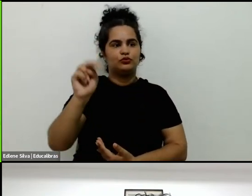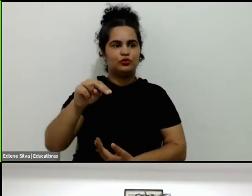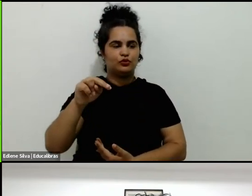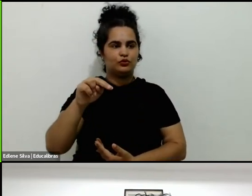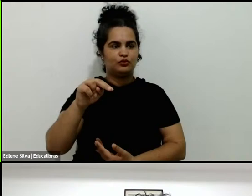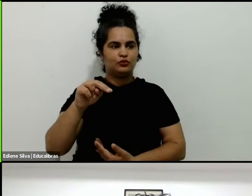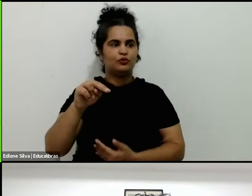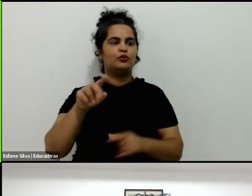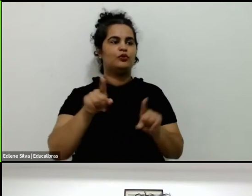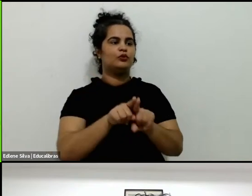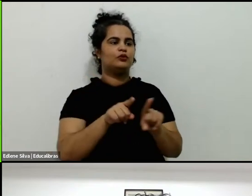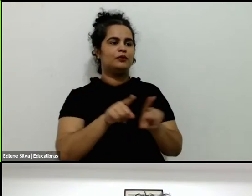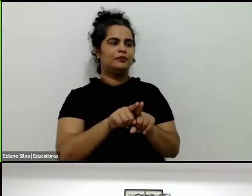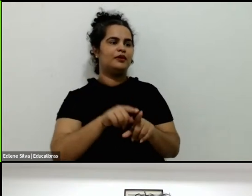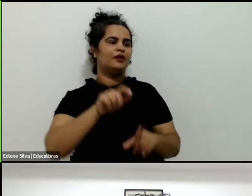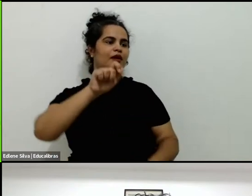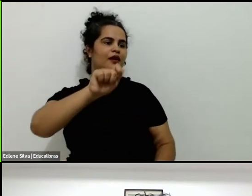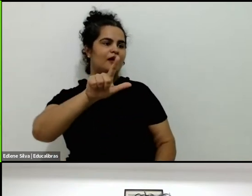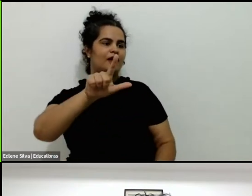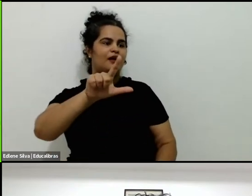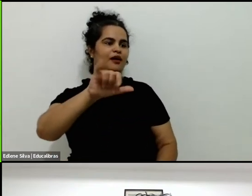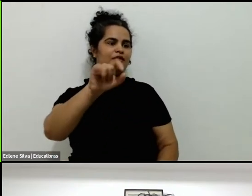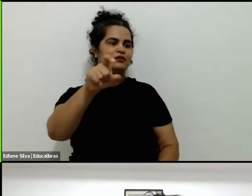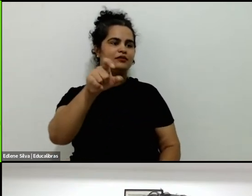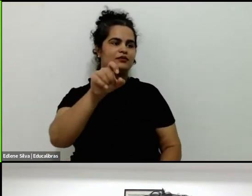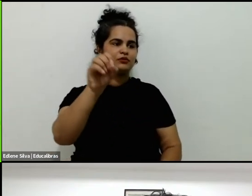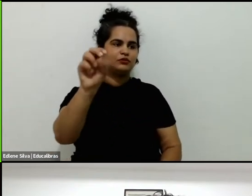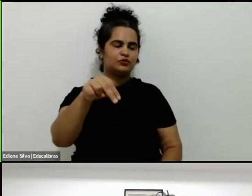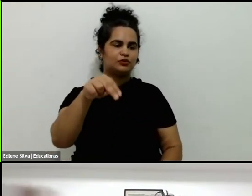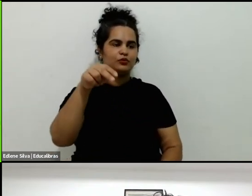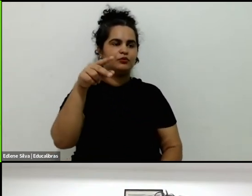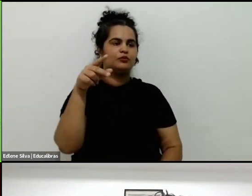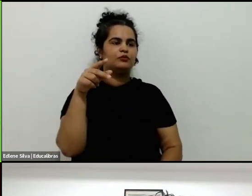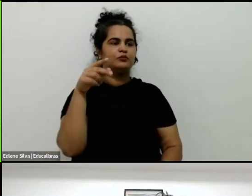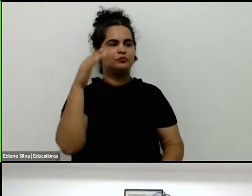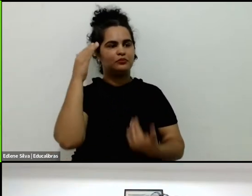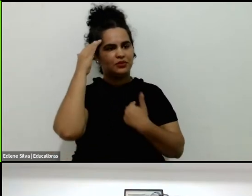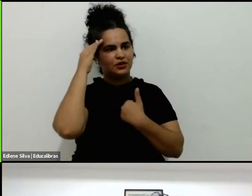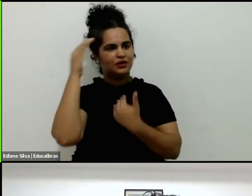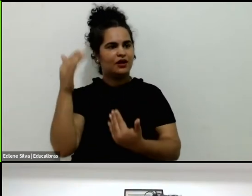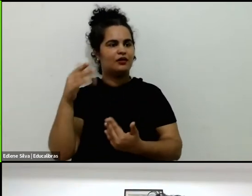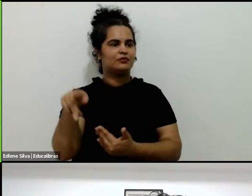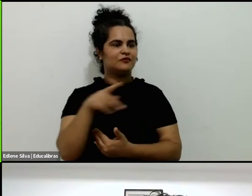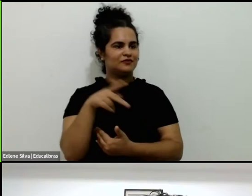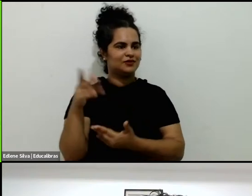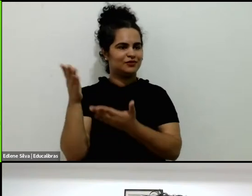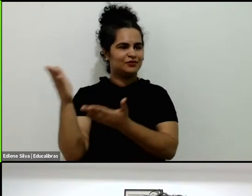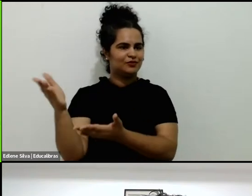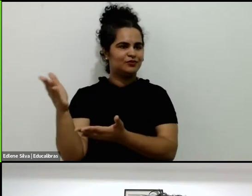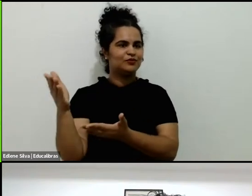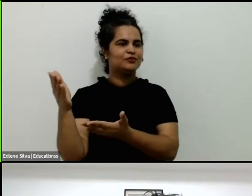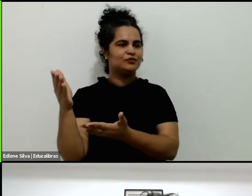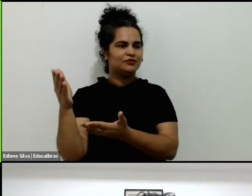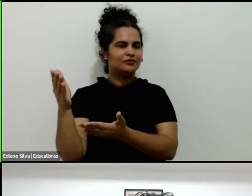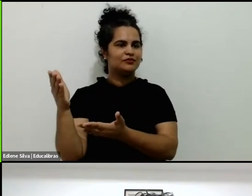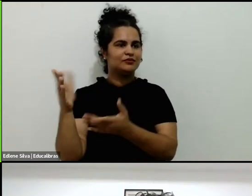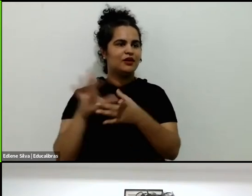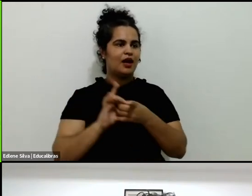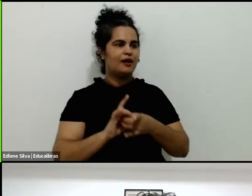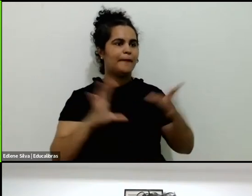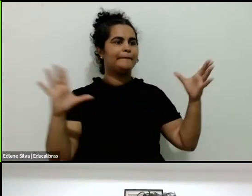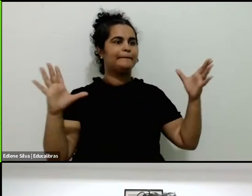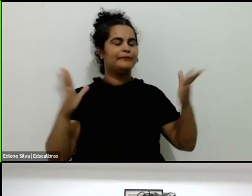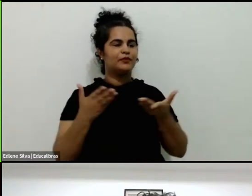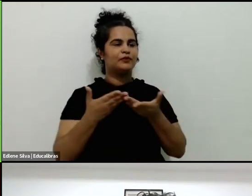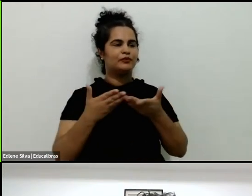ao Alisson, e agradecer especialmente o professor Uvinha, que abriu esse espaço para todos nós aqui na IASH mais uma vez,